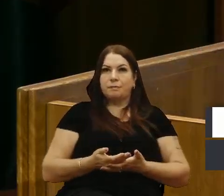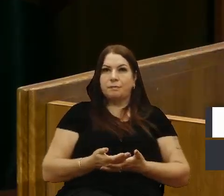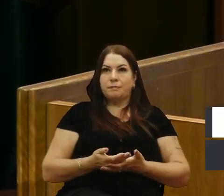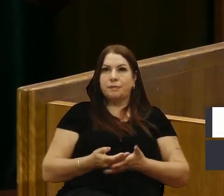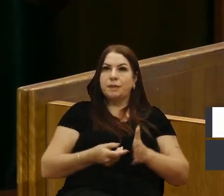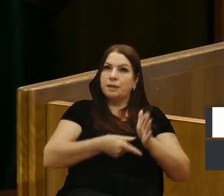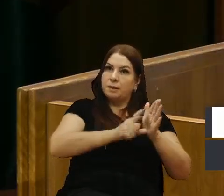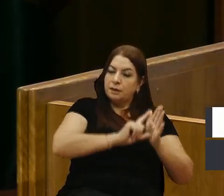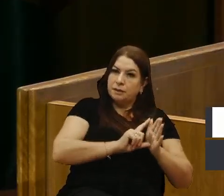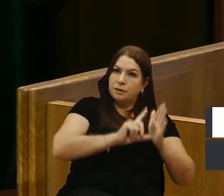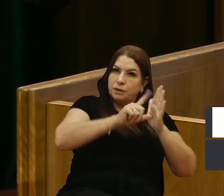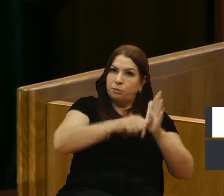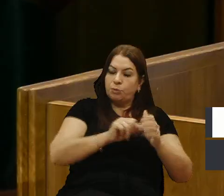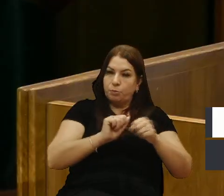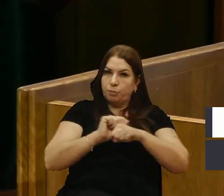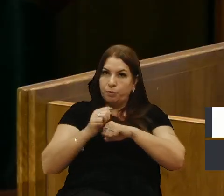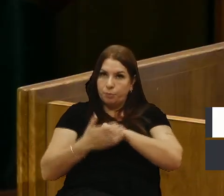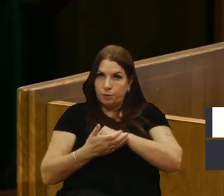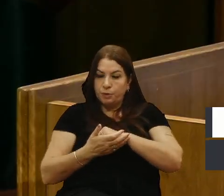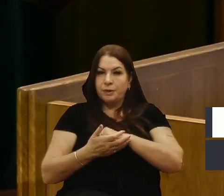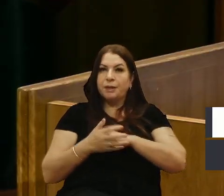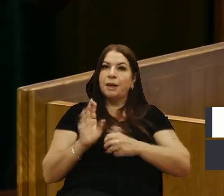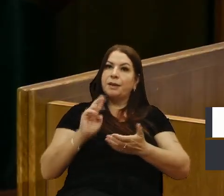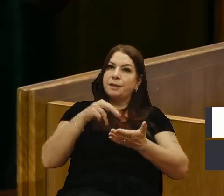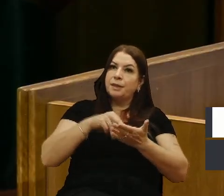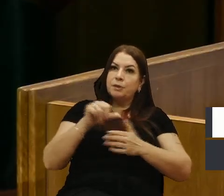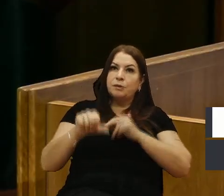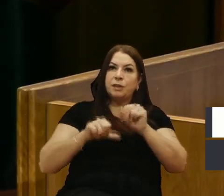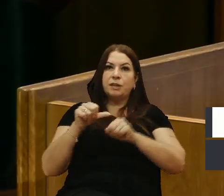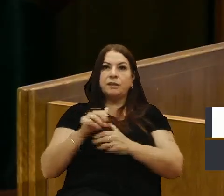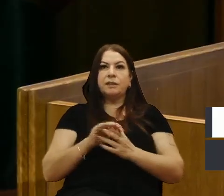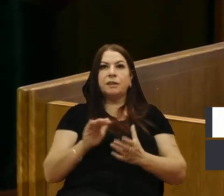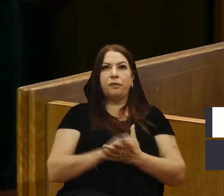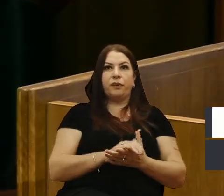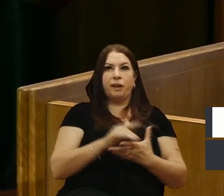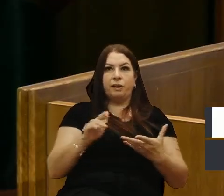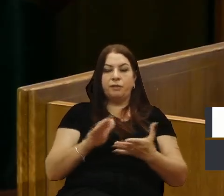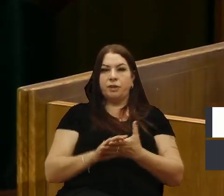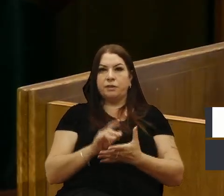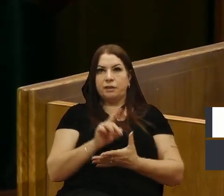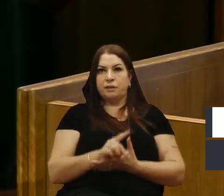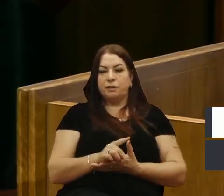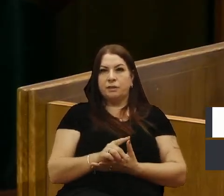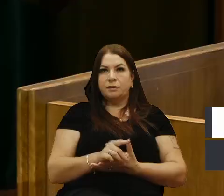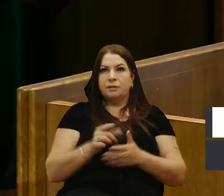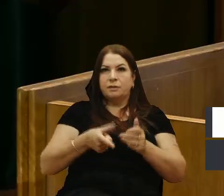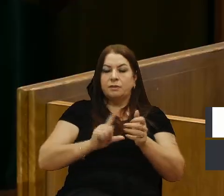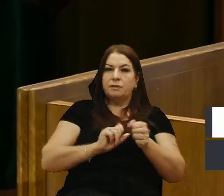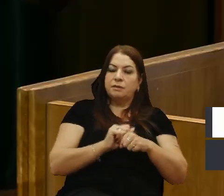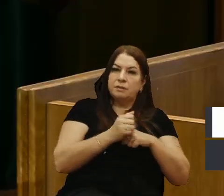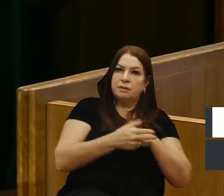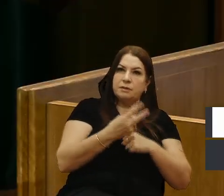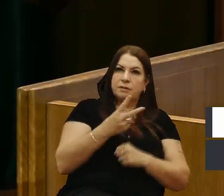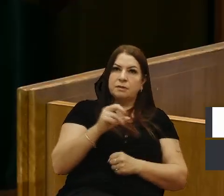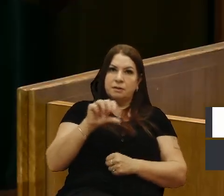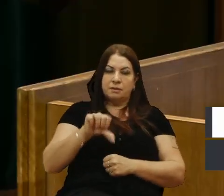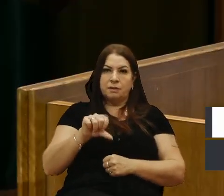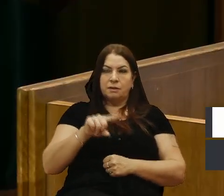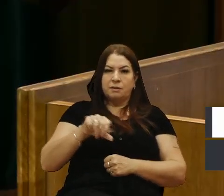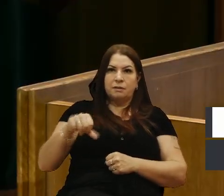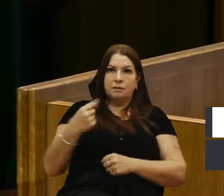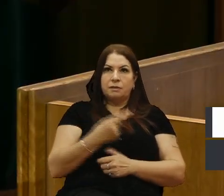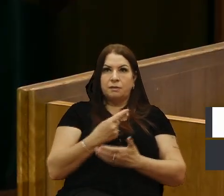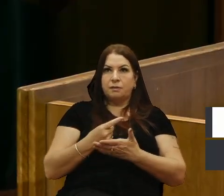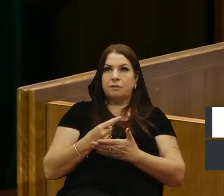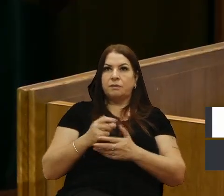e outro depois da pandemia. A realidade mudou. O modelo que existia antes da Covid-19 já não responde mais